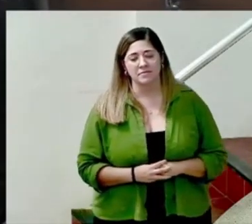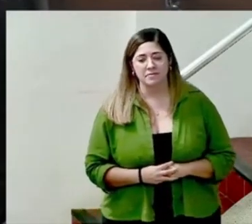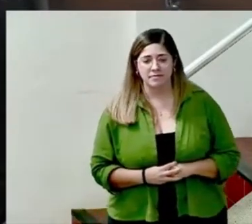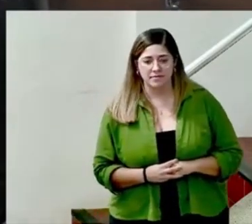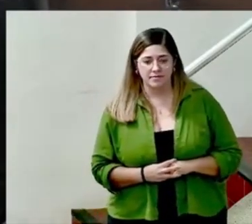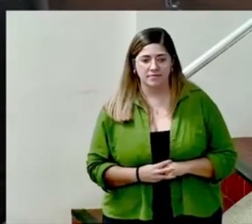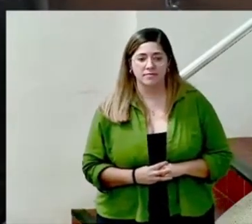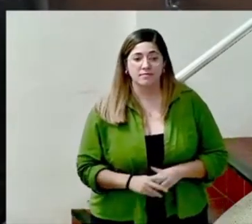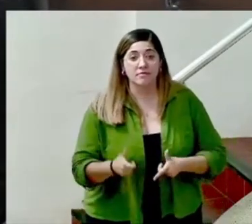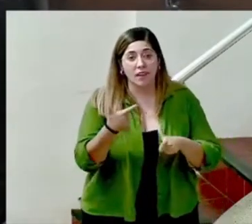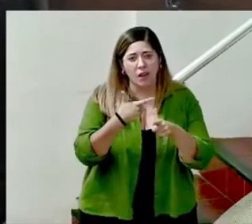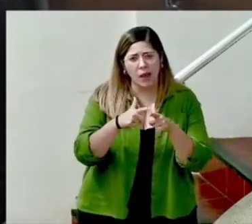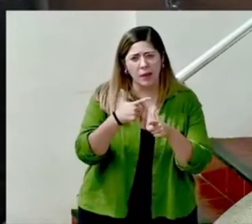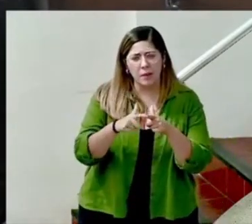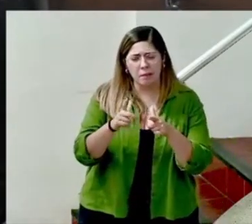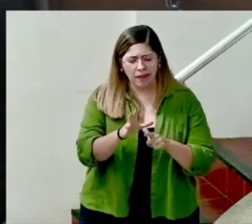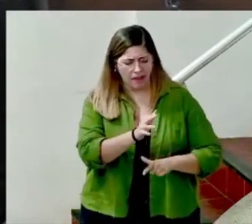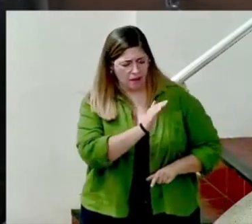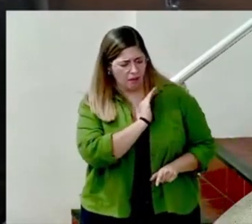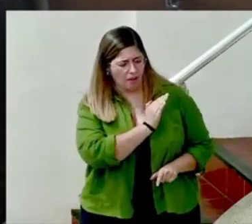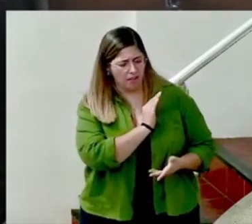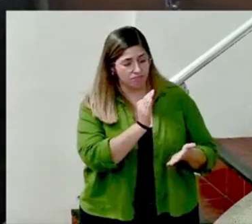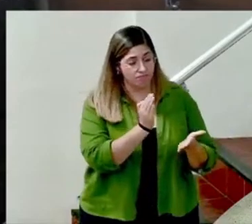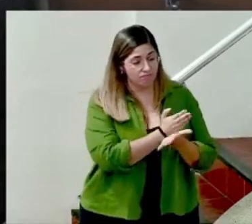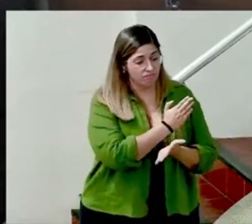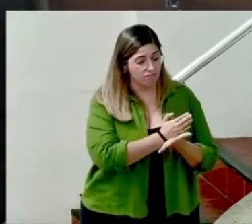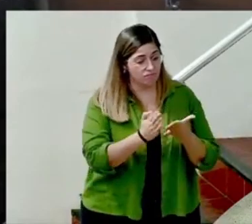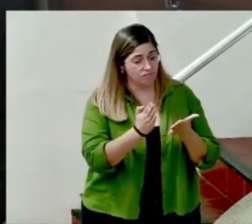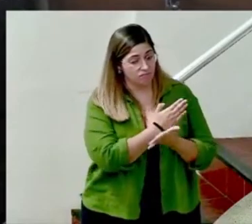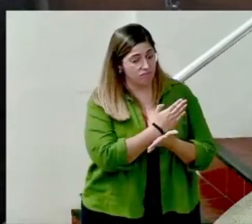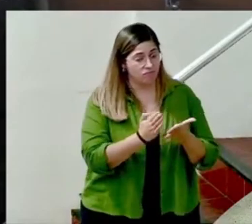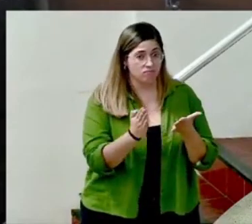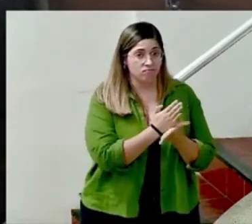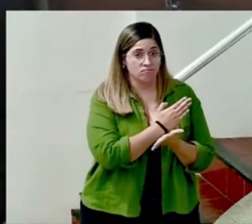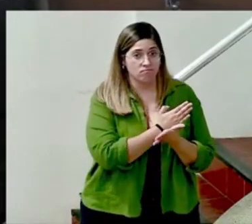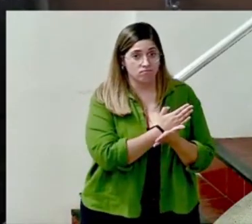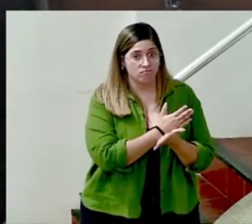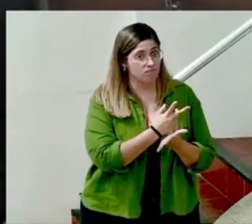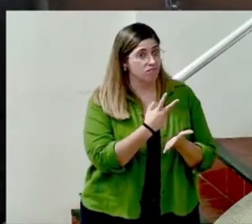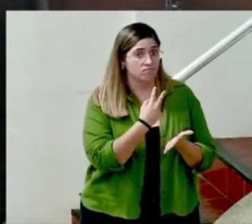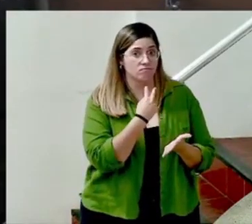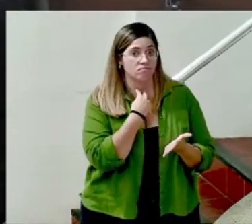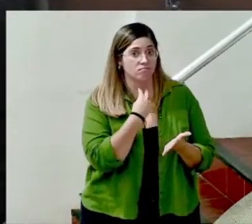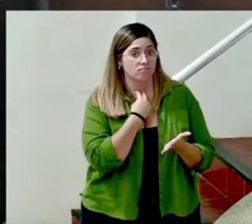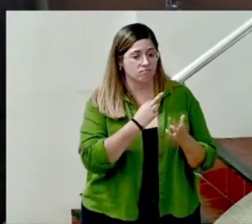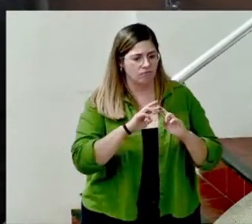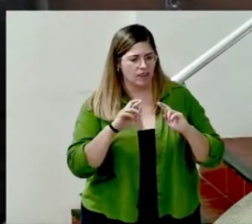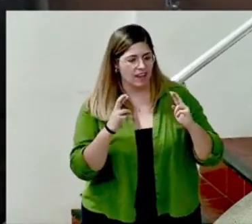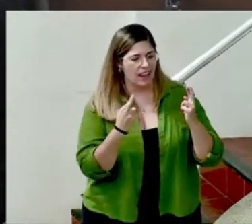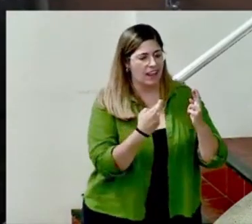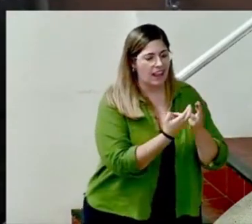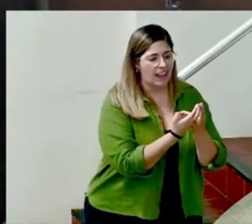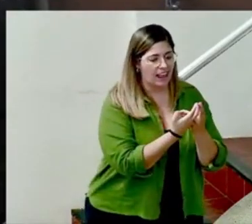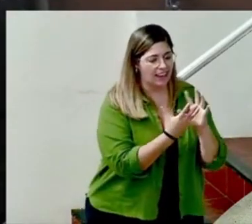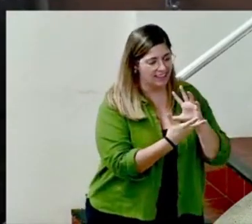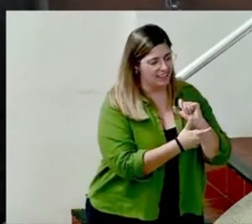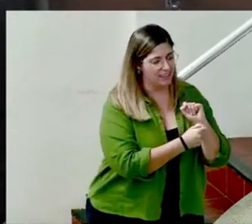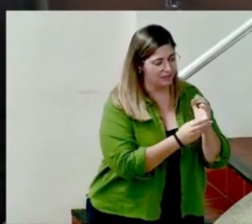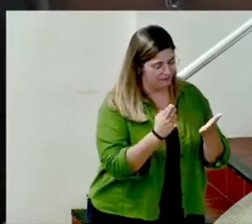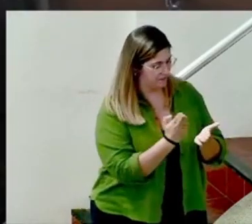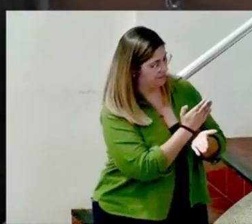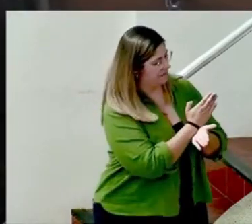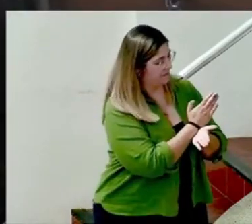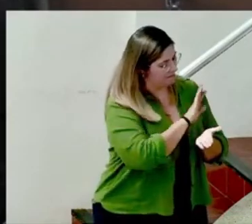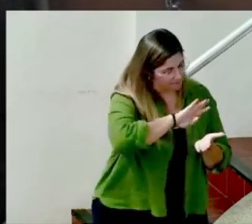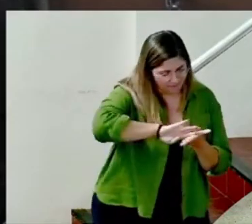O problema de termos o nosso coração dividido, queridos, entre o reino de Deus e o reino deste